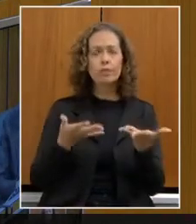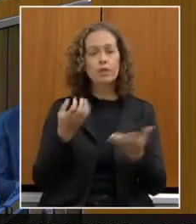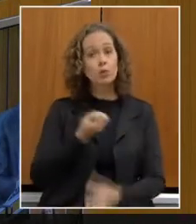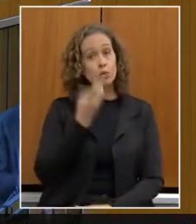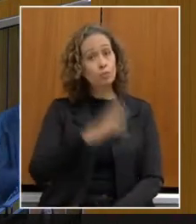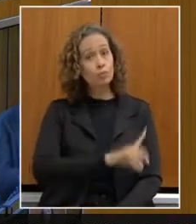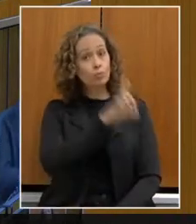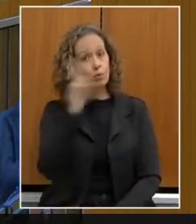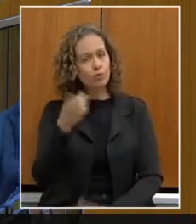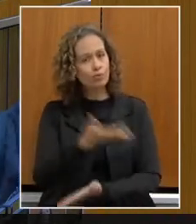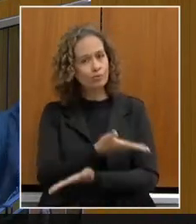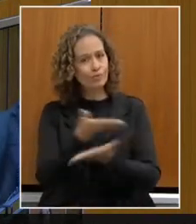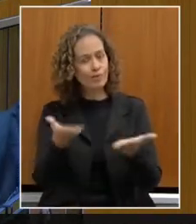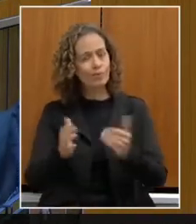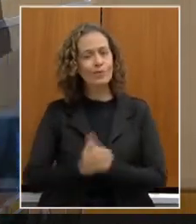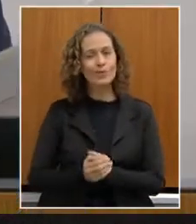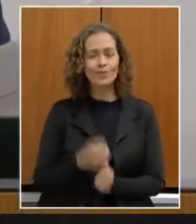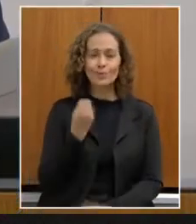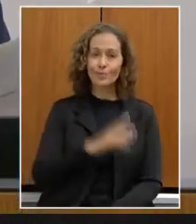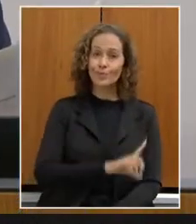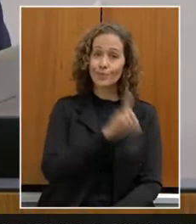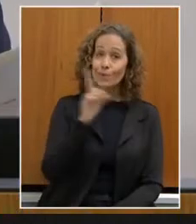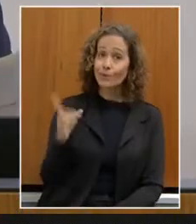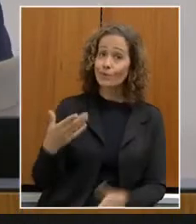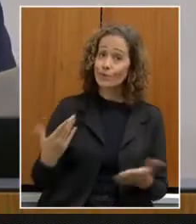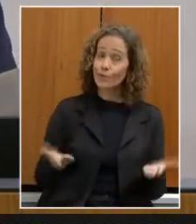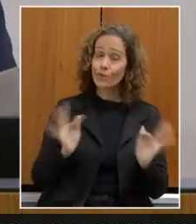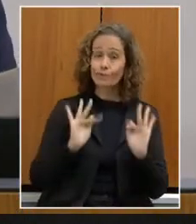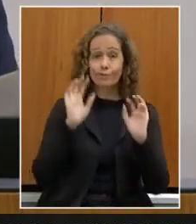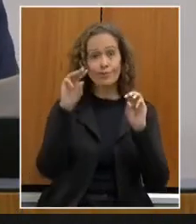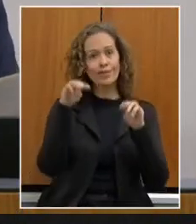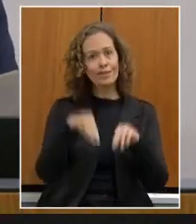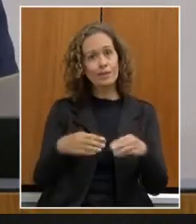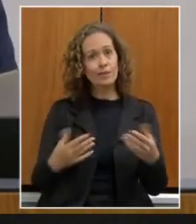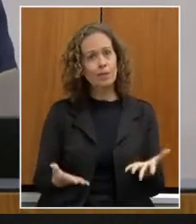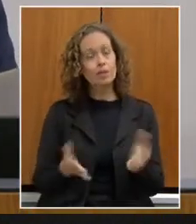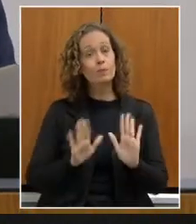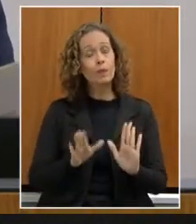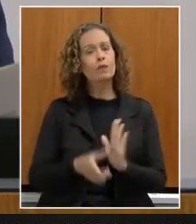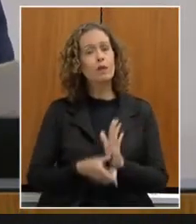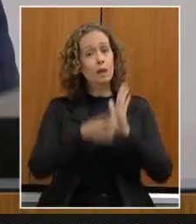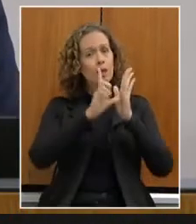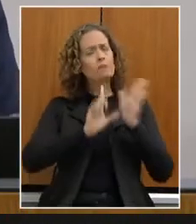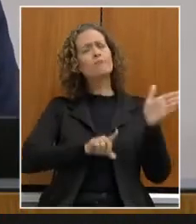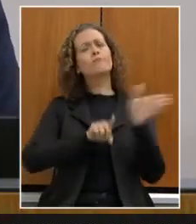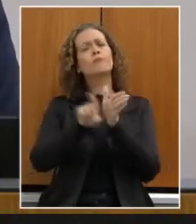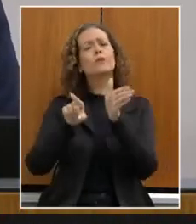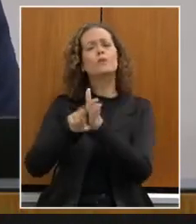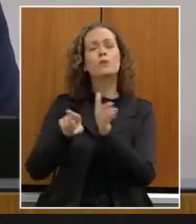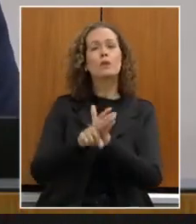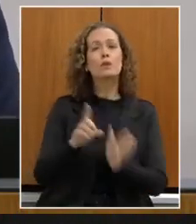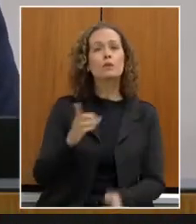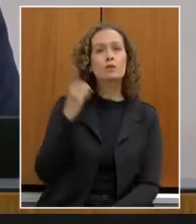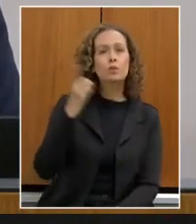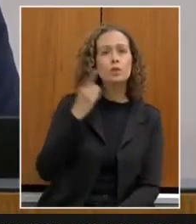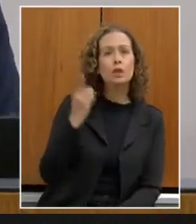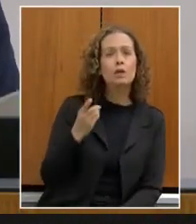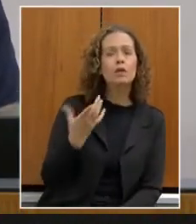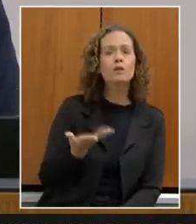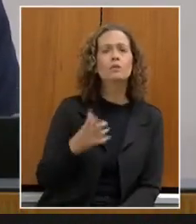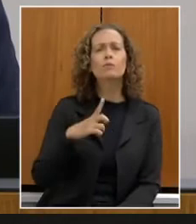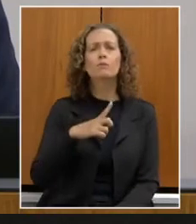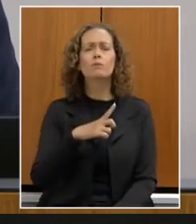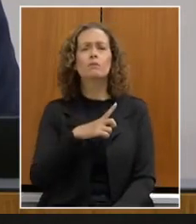todos bom dia deputado Charles e finalmente eu mais antes eu perguntaria se o deputado Noraldino ele